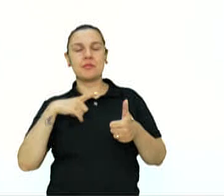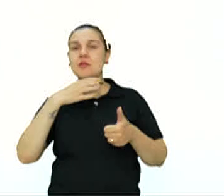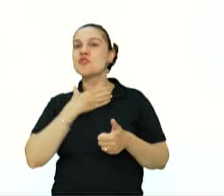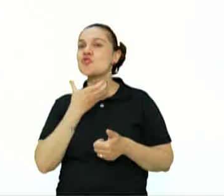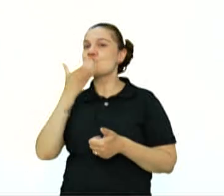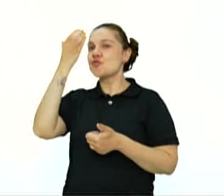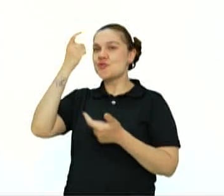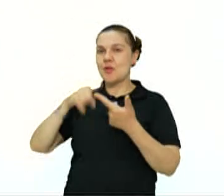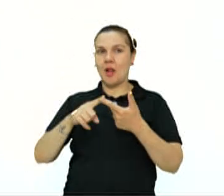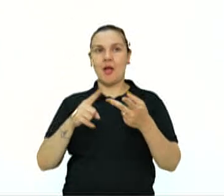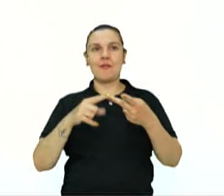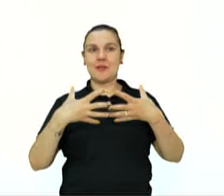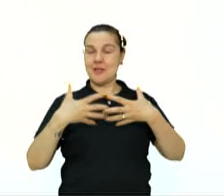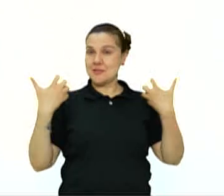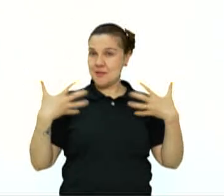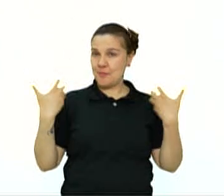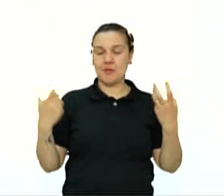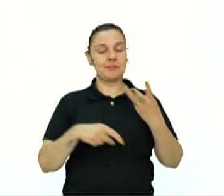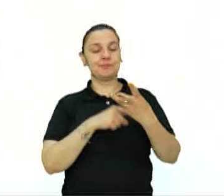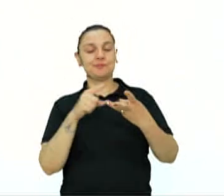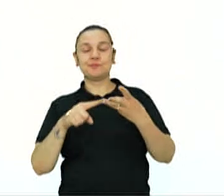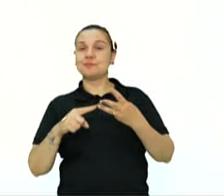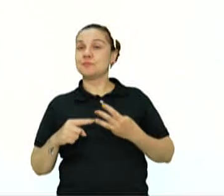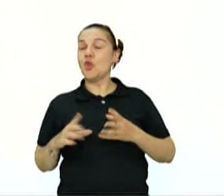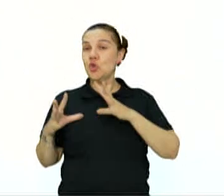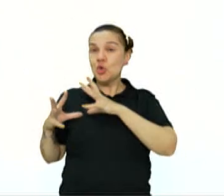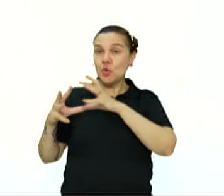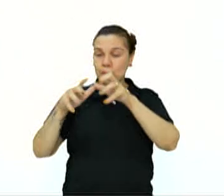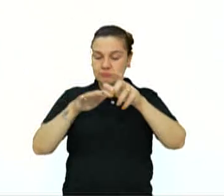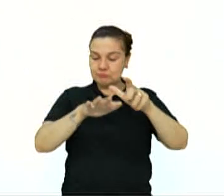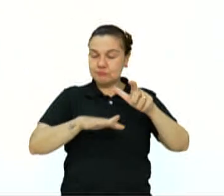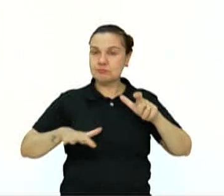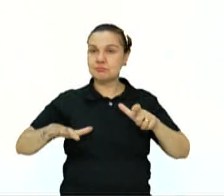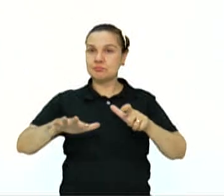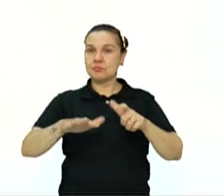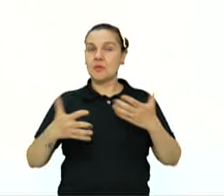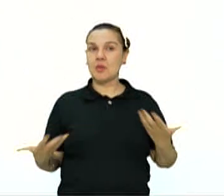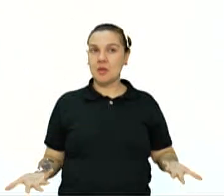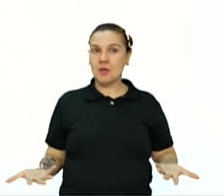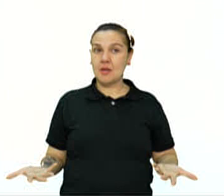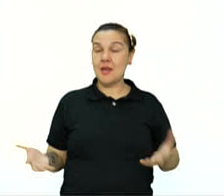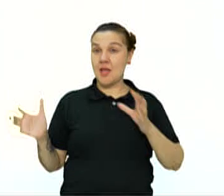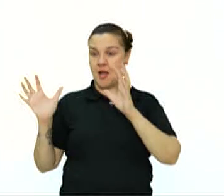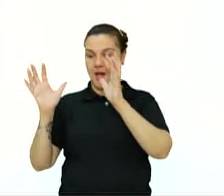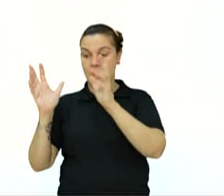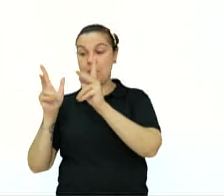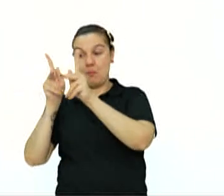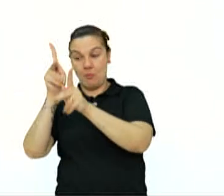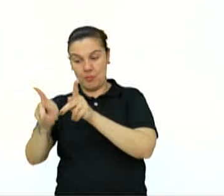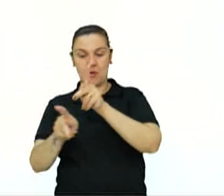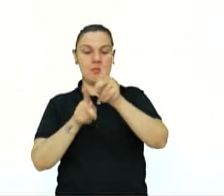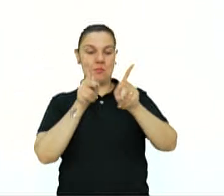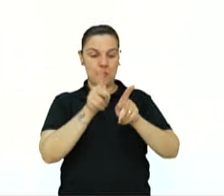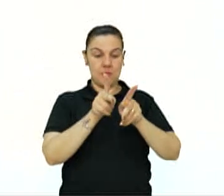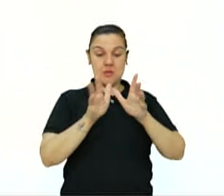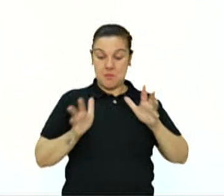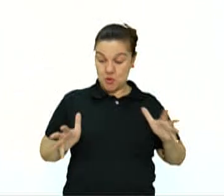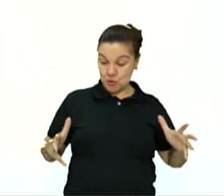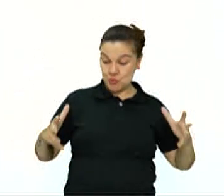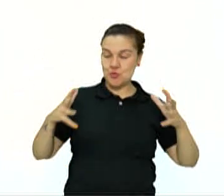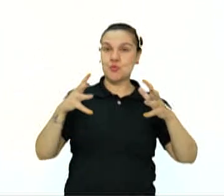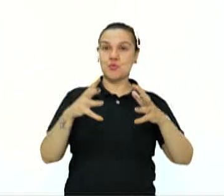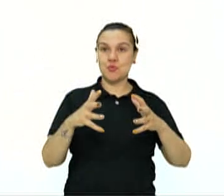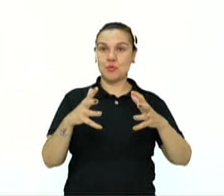das girafas, eu tenho a população das zebras, todos no mesmo local. Então cada população é uma população, mas quando elas